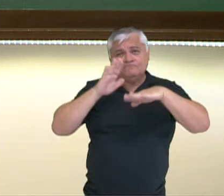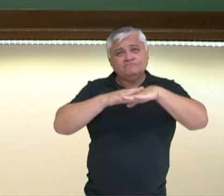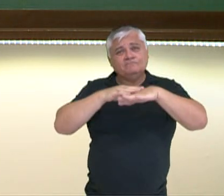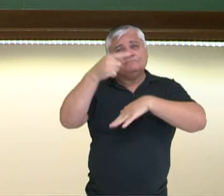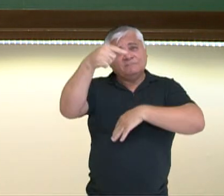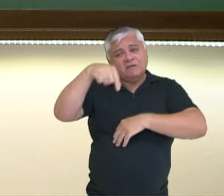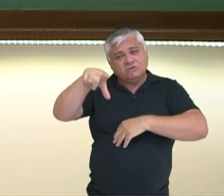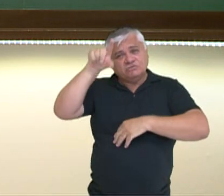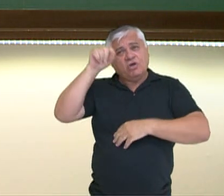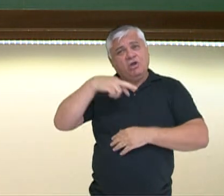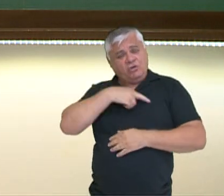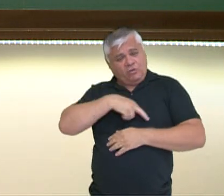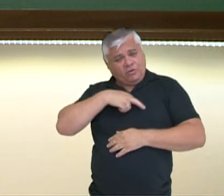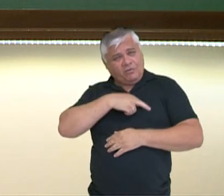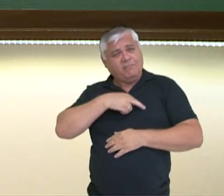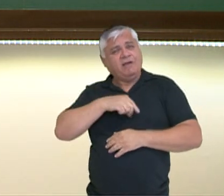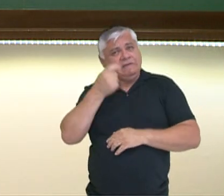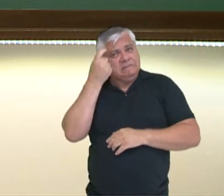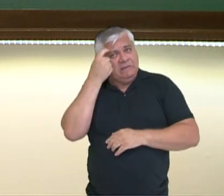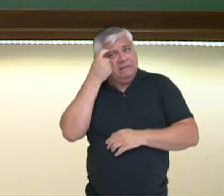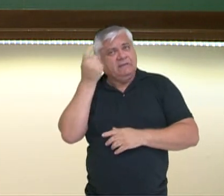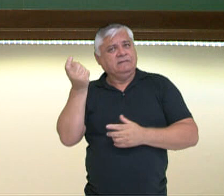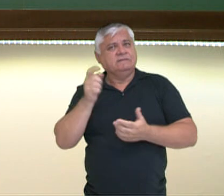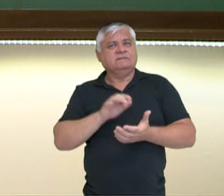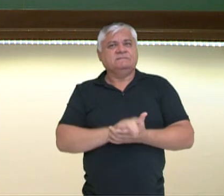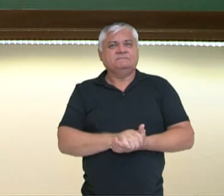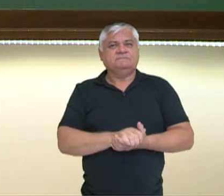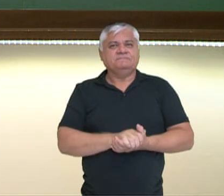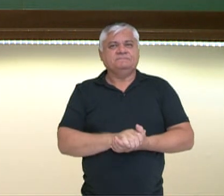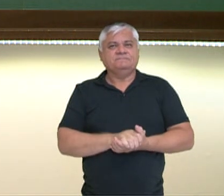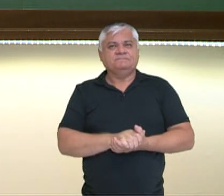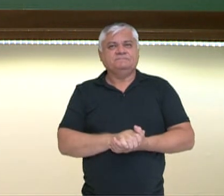você hoje. Pense sobre isso.